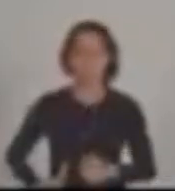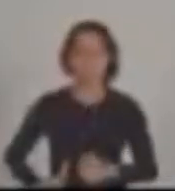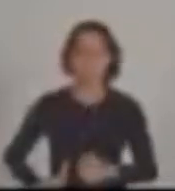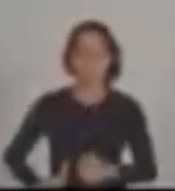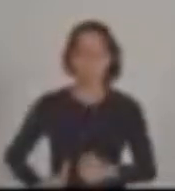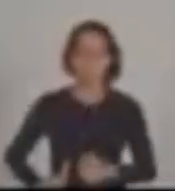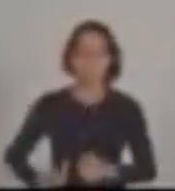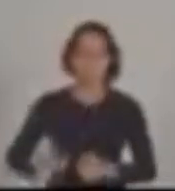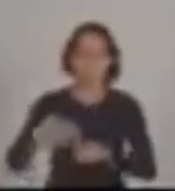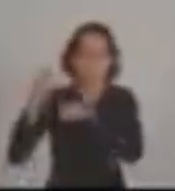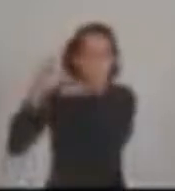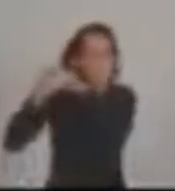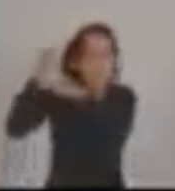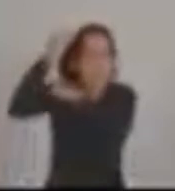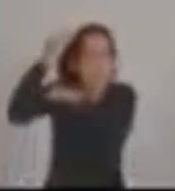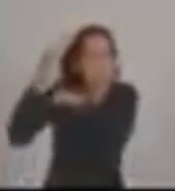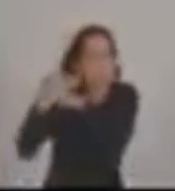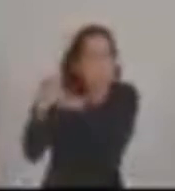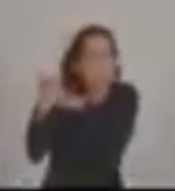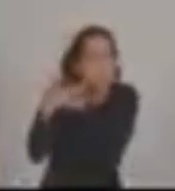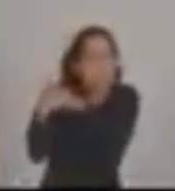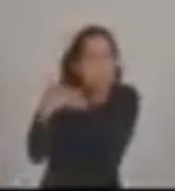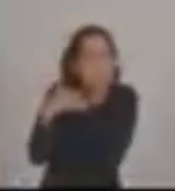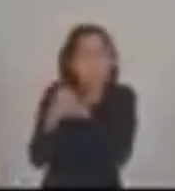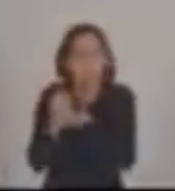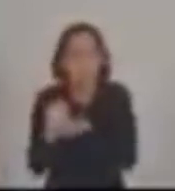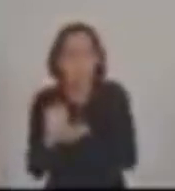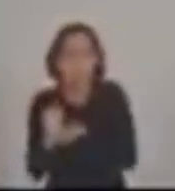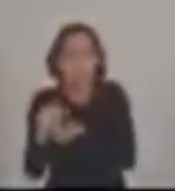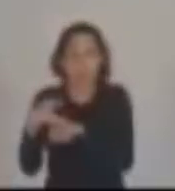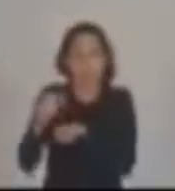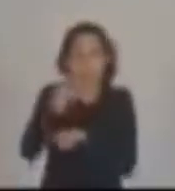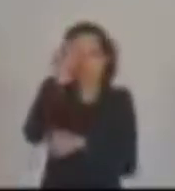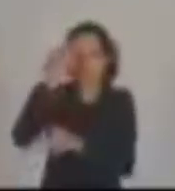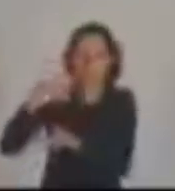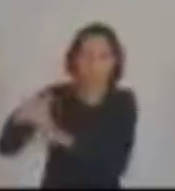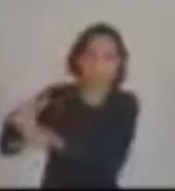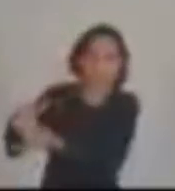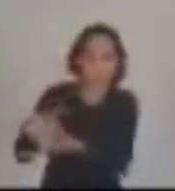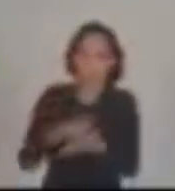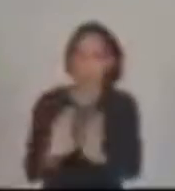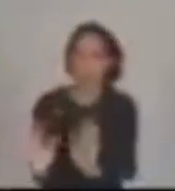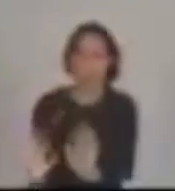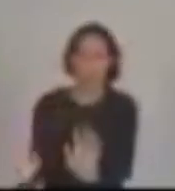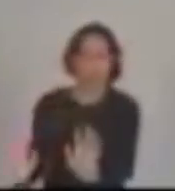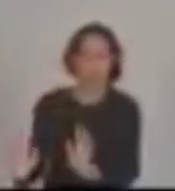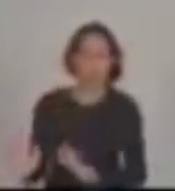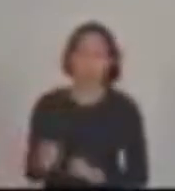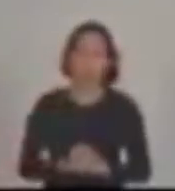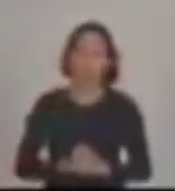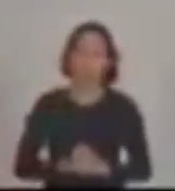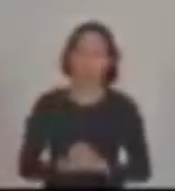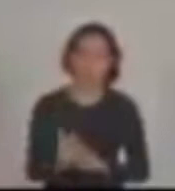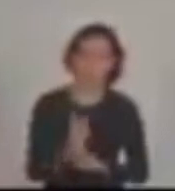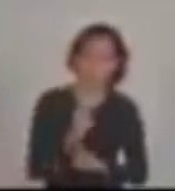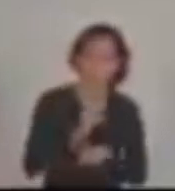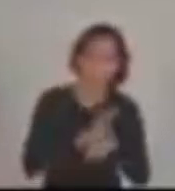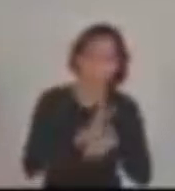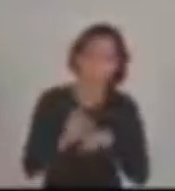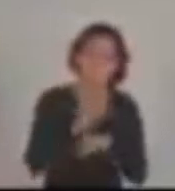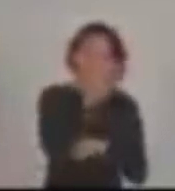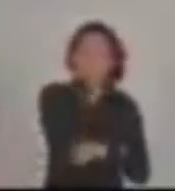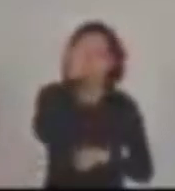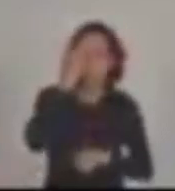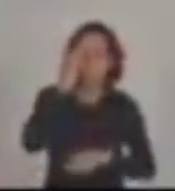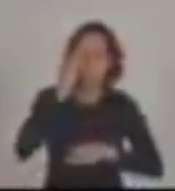mão na minha cabeça, que indicasse 8, 9 secretários, em detrimento dos valorosos técnicos e pessoas de Cachoeiro de